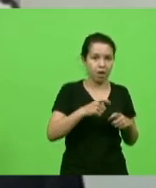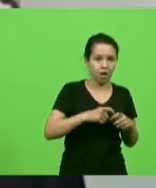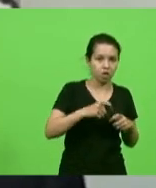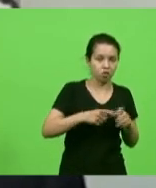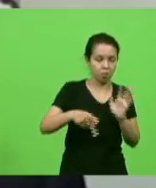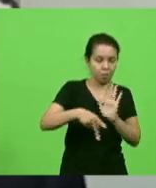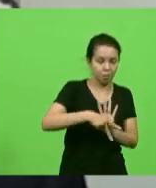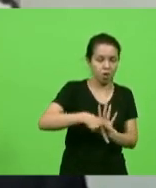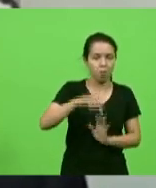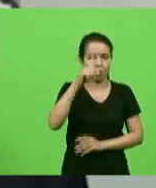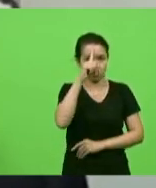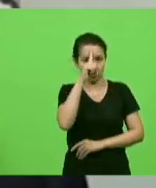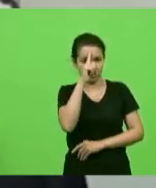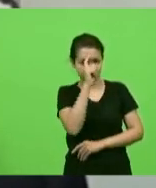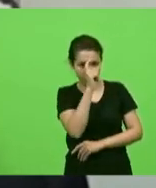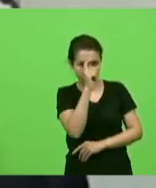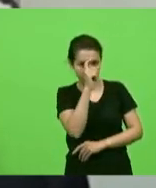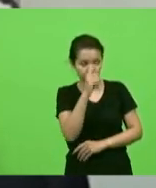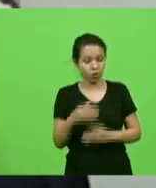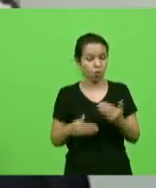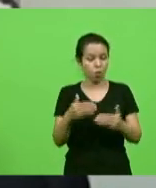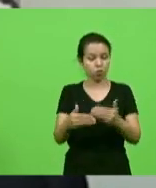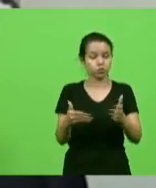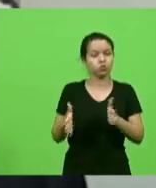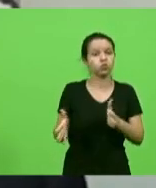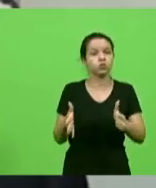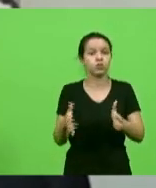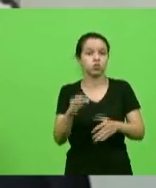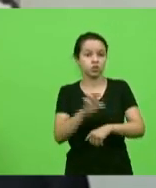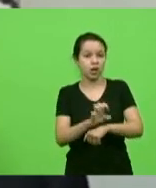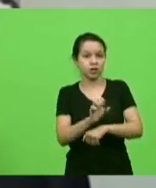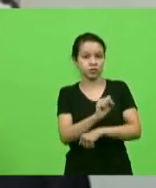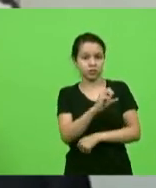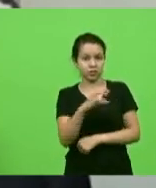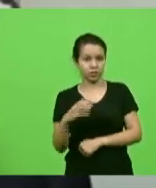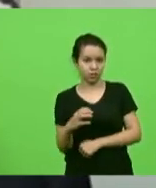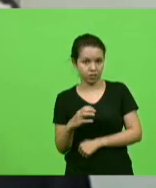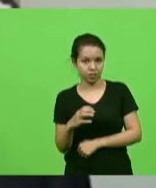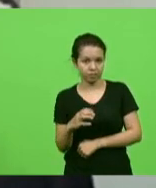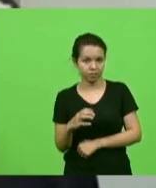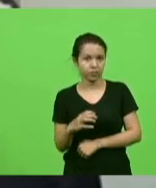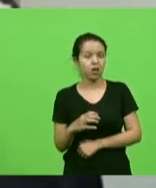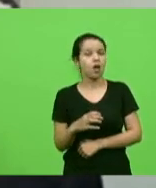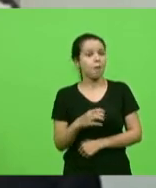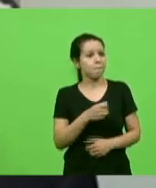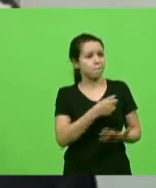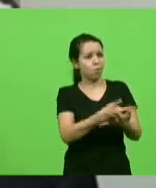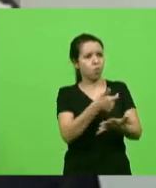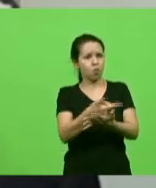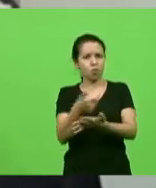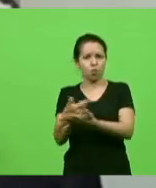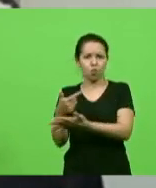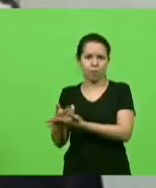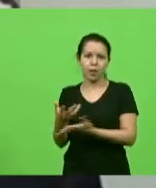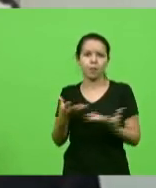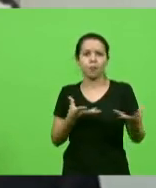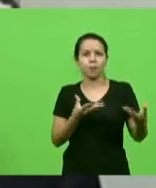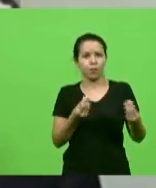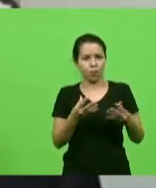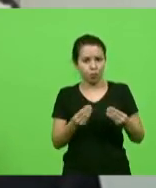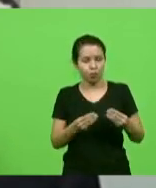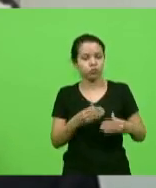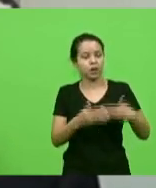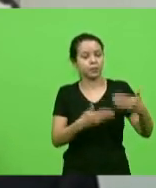não se esperava a condução diferente do Estado de Santa Catarina os diversas foram as compras que tramitaram pela